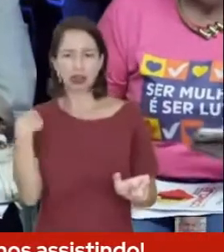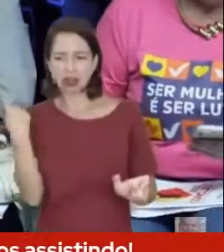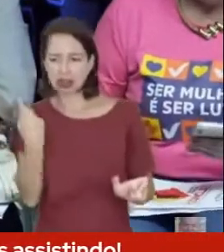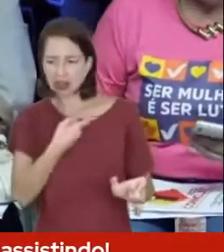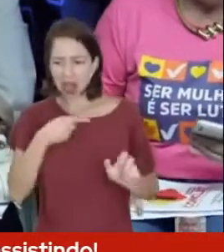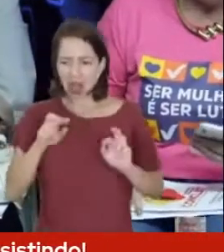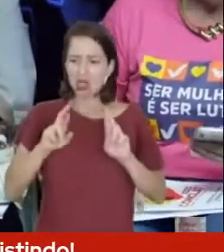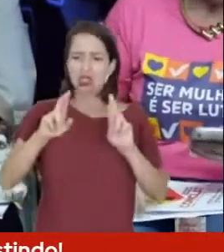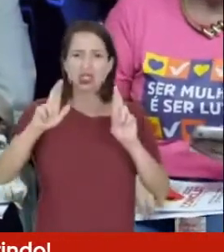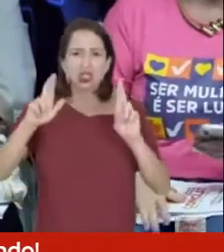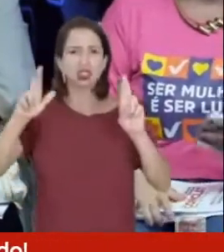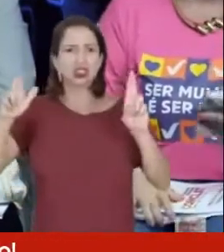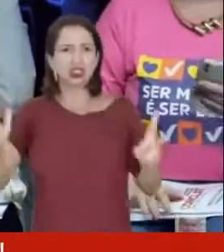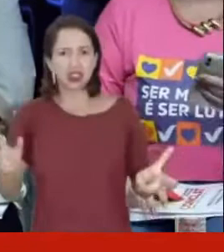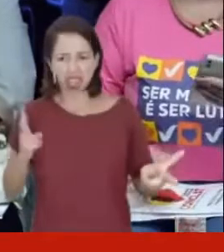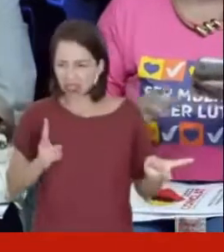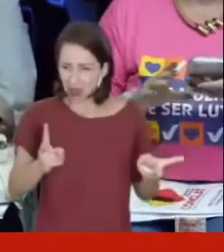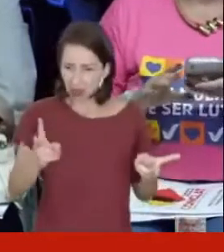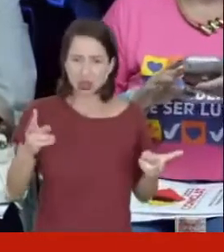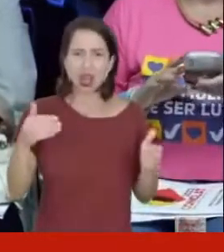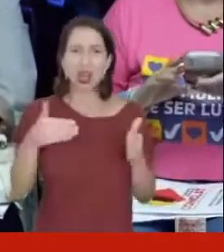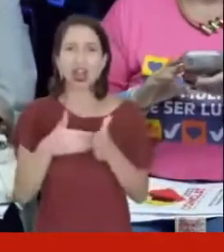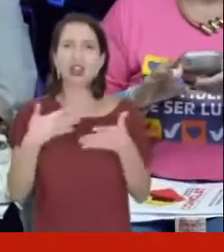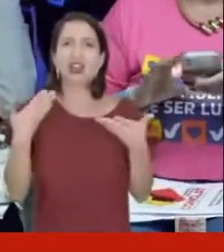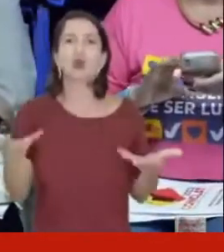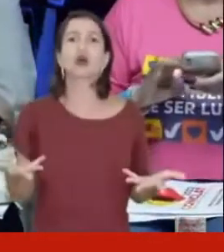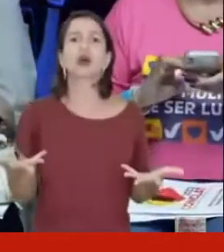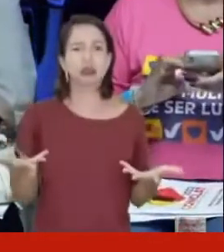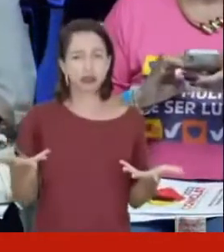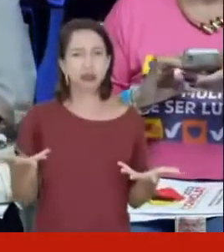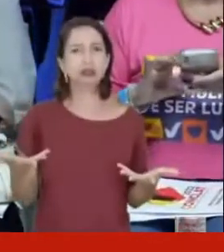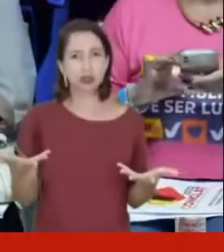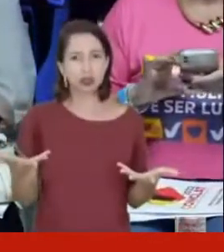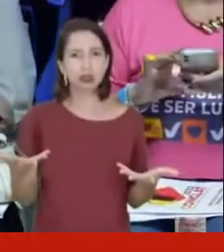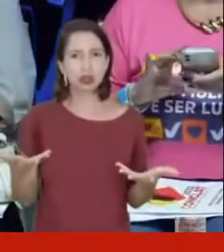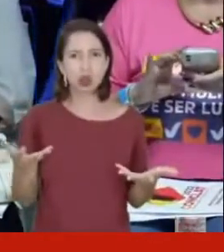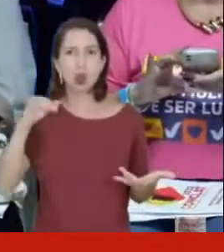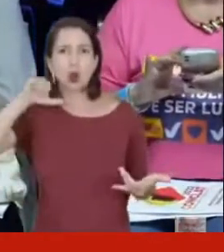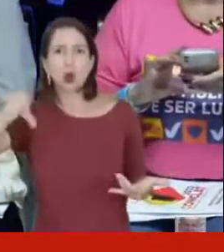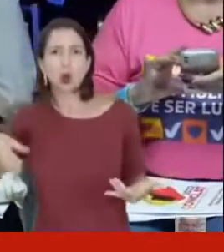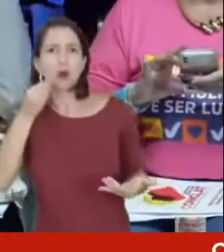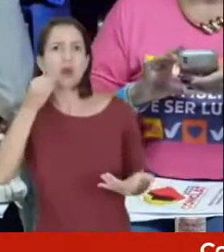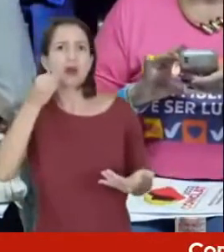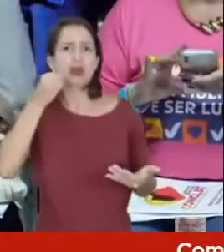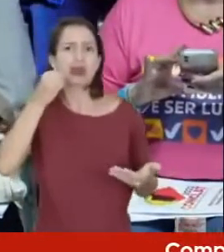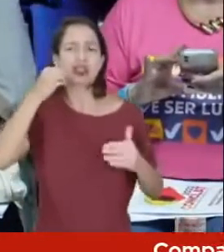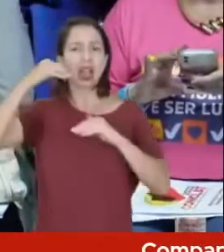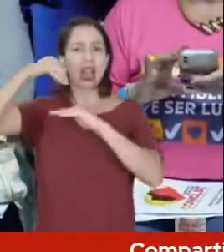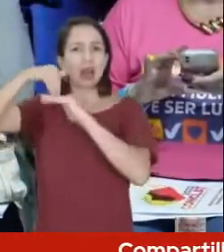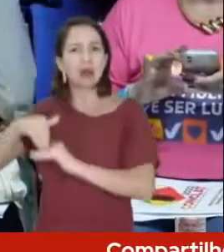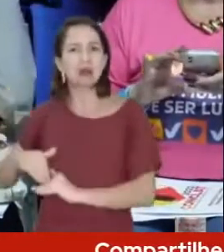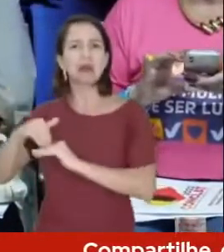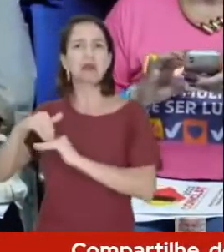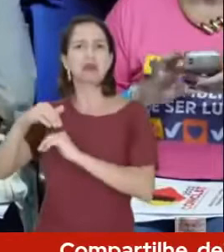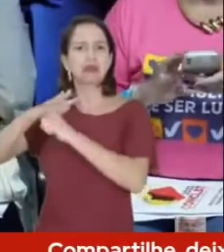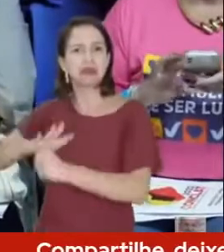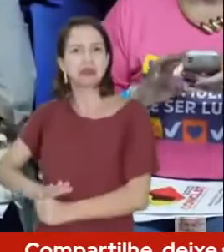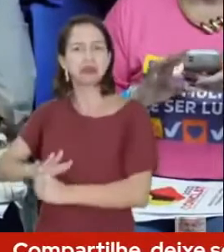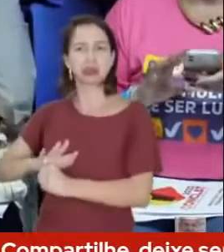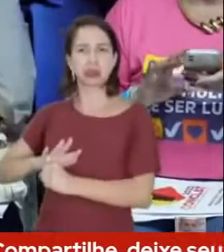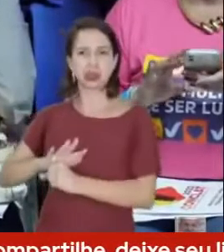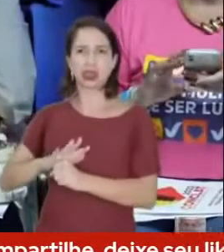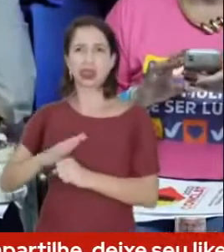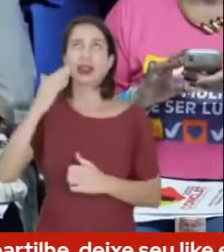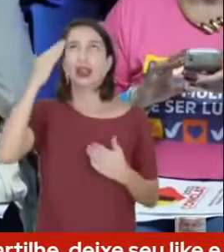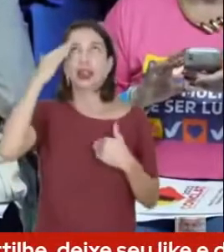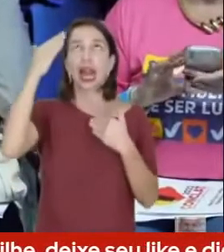oportunidades? Até quando? Graças a Deus, Pai Oxalá, Lula está voltando. E nós vamos retomar